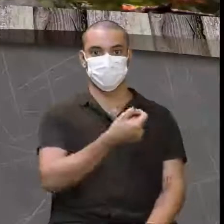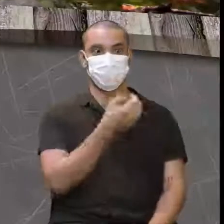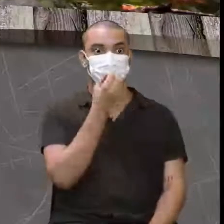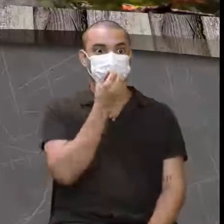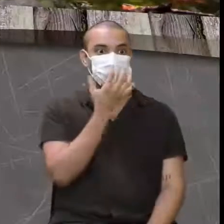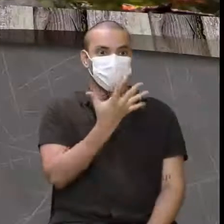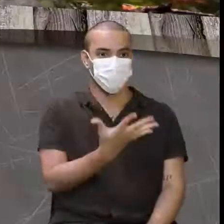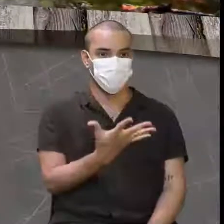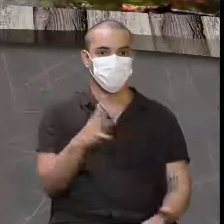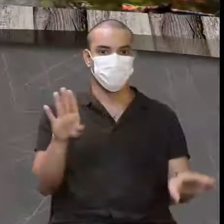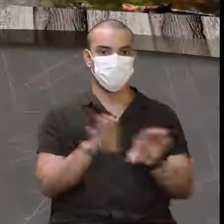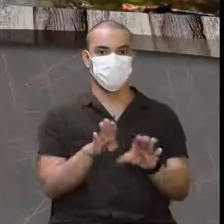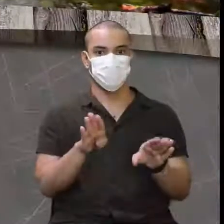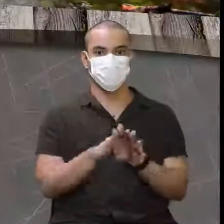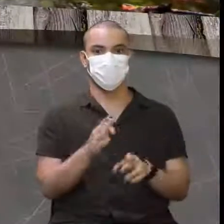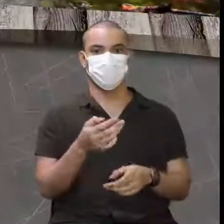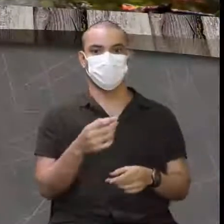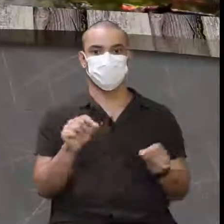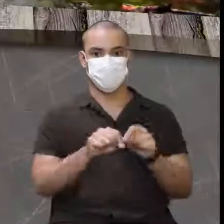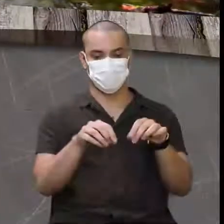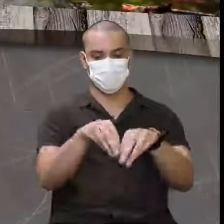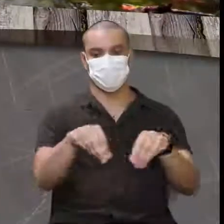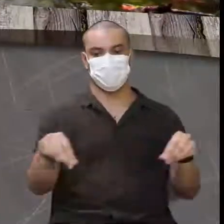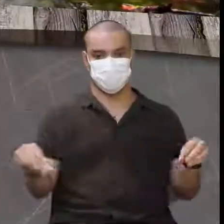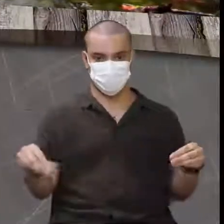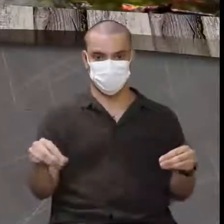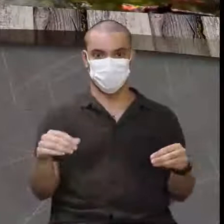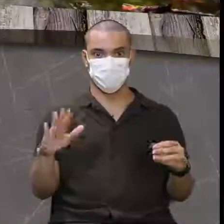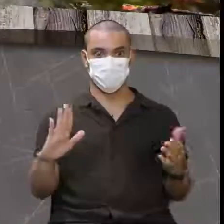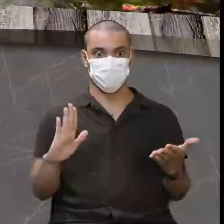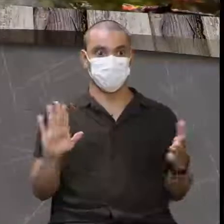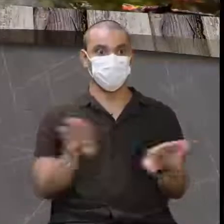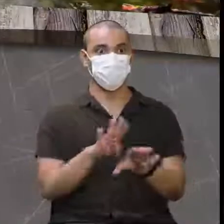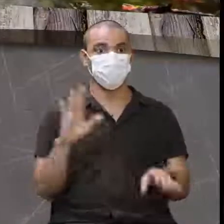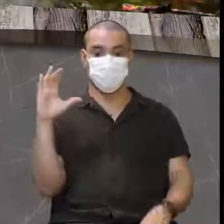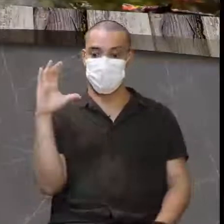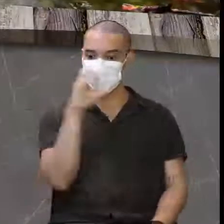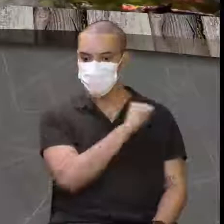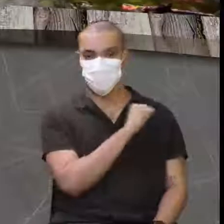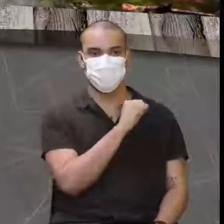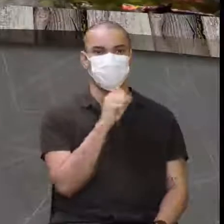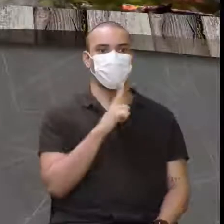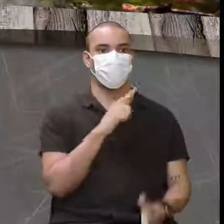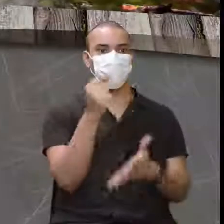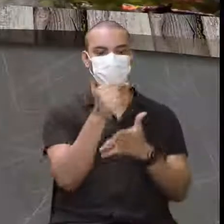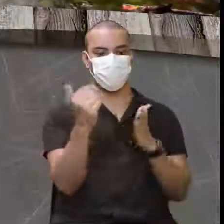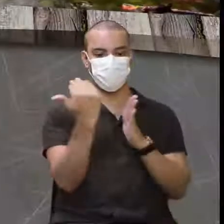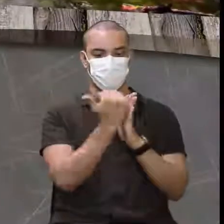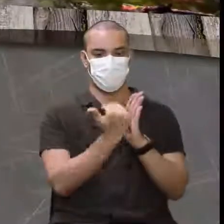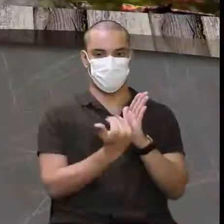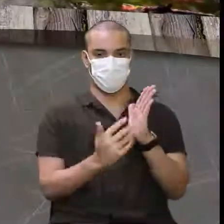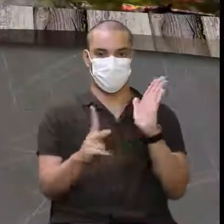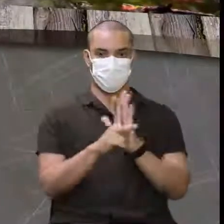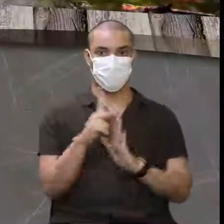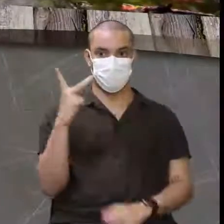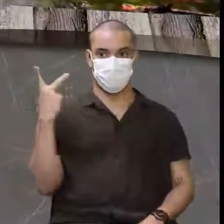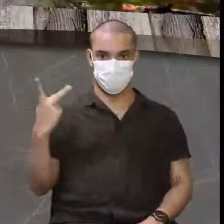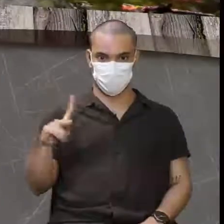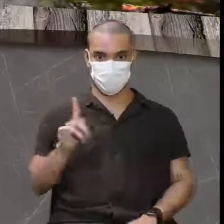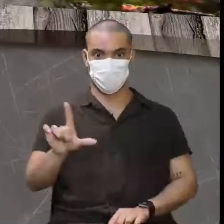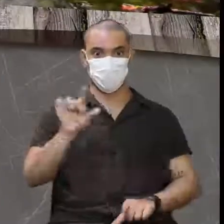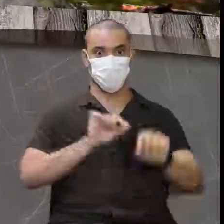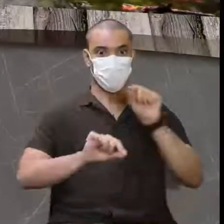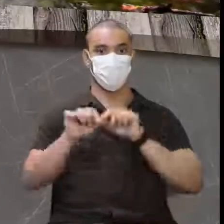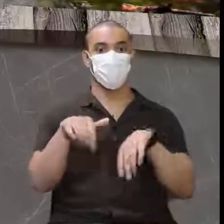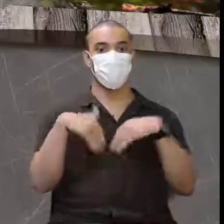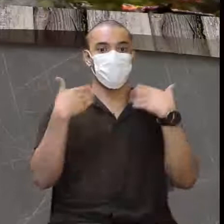cultivo, produção de sementes e ciclos curtos foram os quesitos que levaram a ele